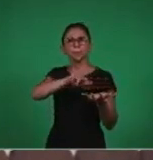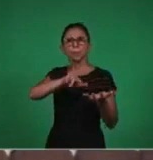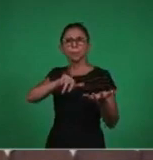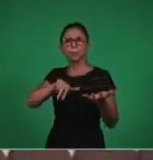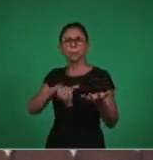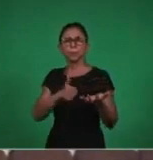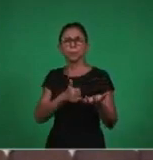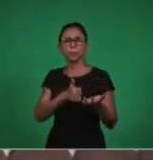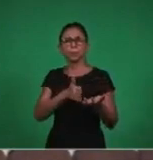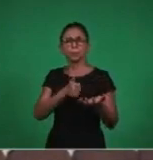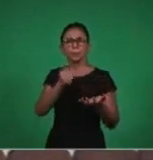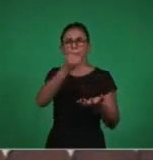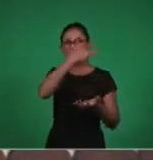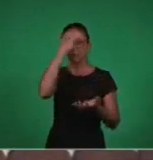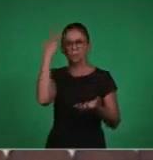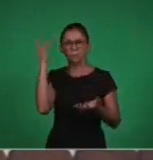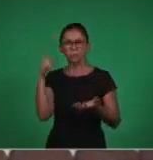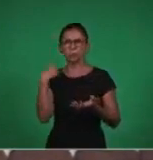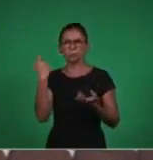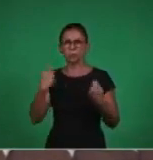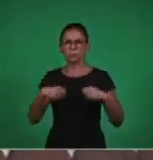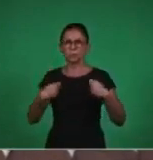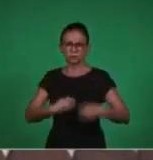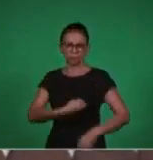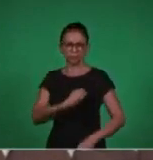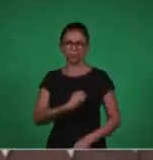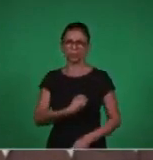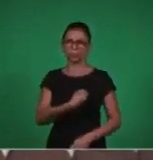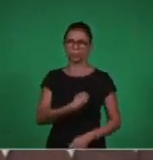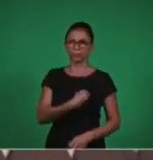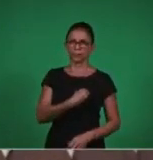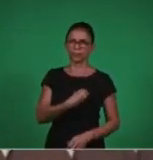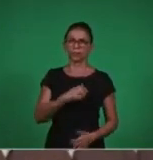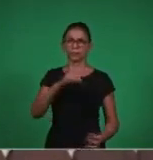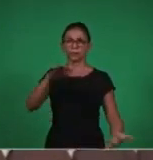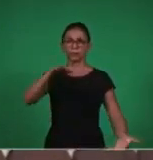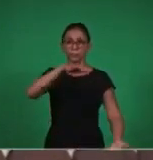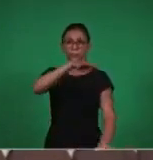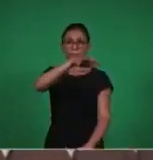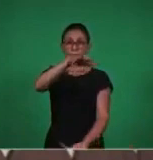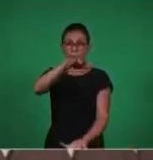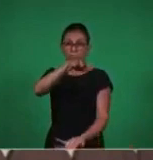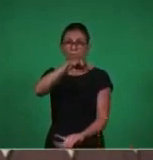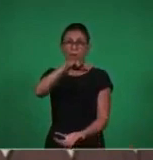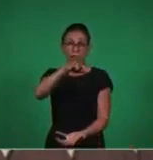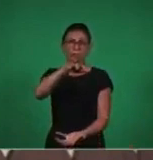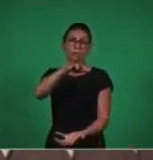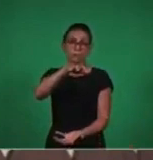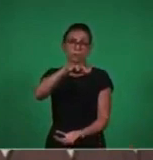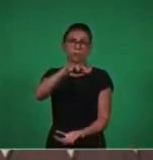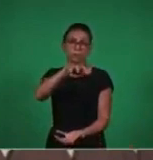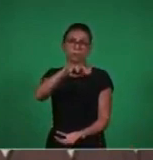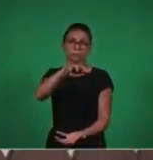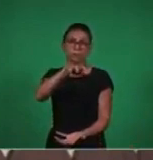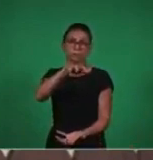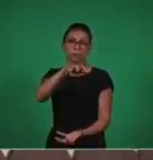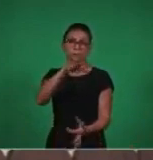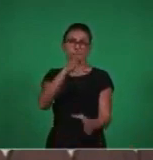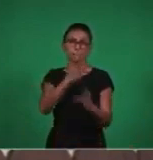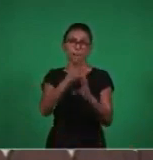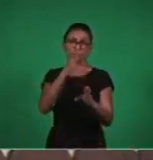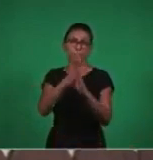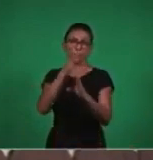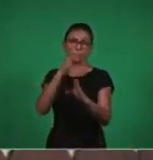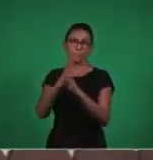precisa cada dia para subsistir. Então, o universo que aí está tem muitas descobertas. Quem faz